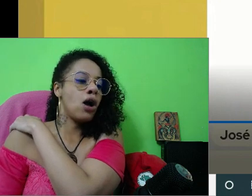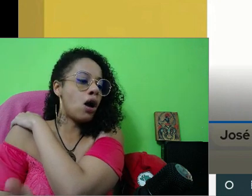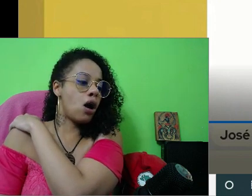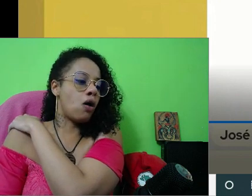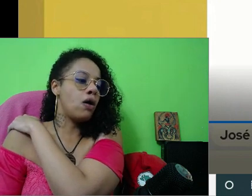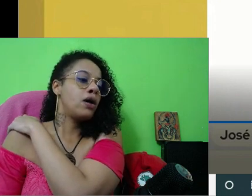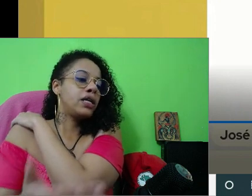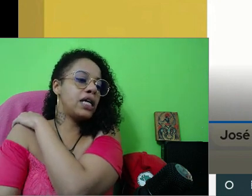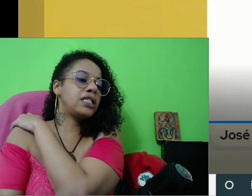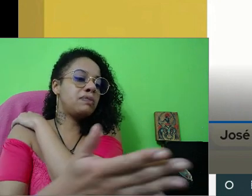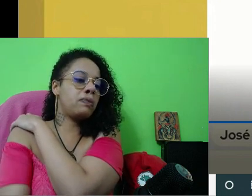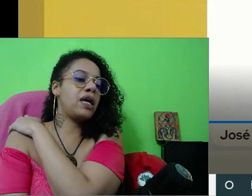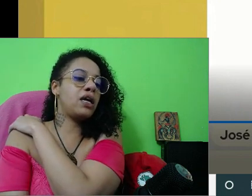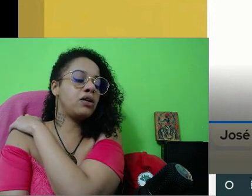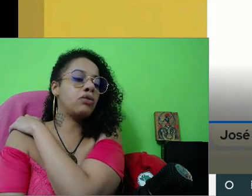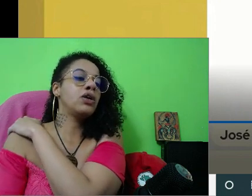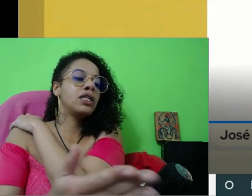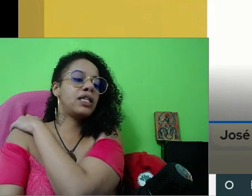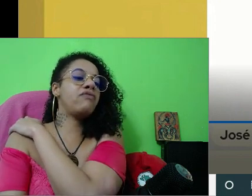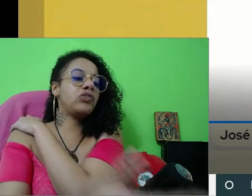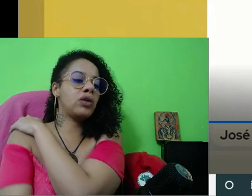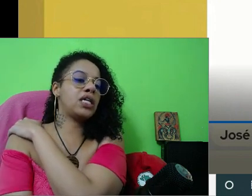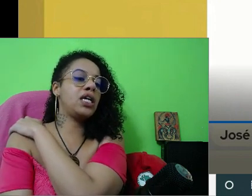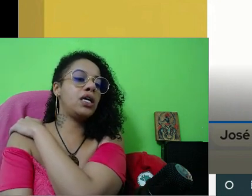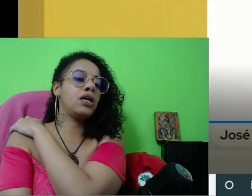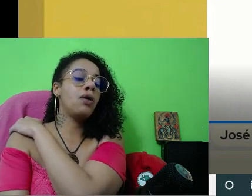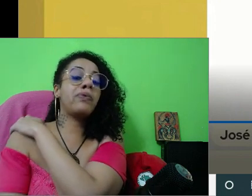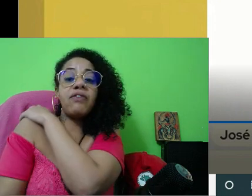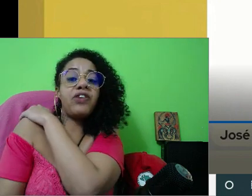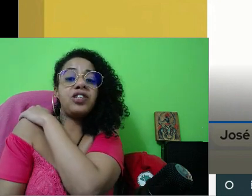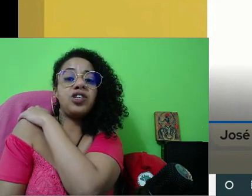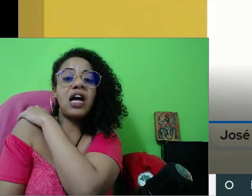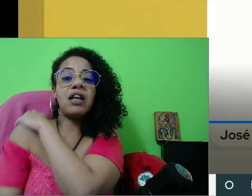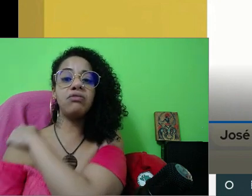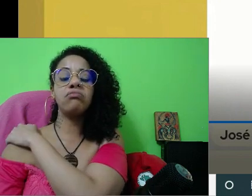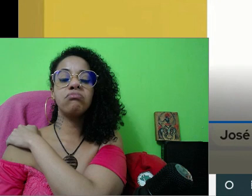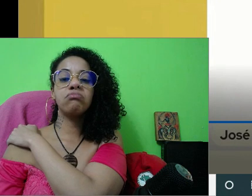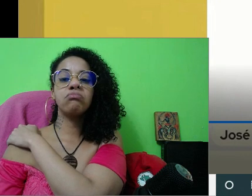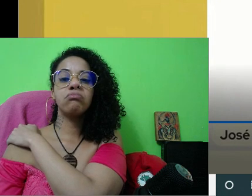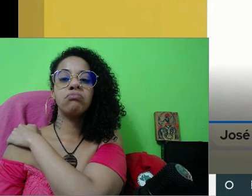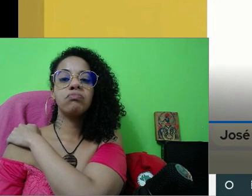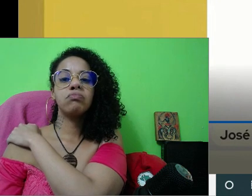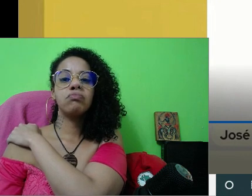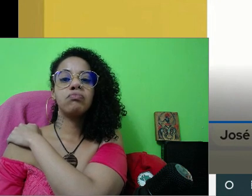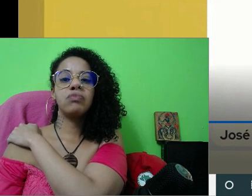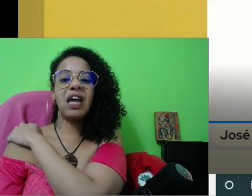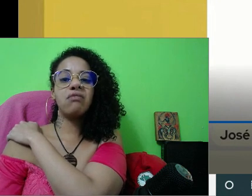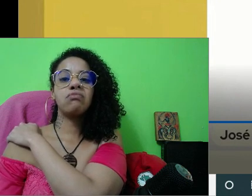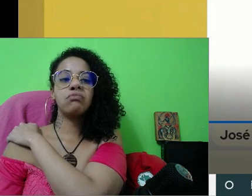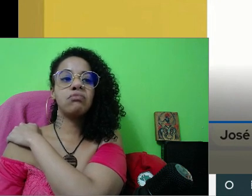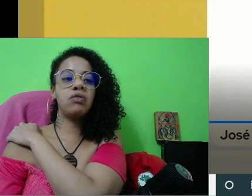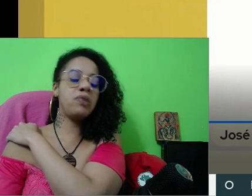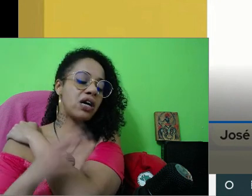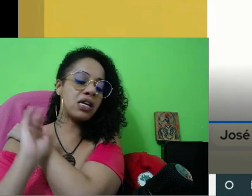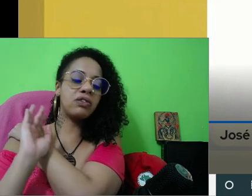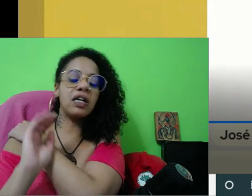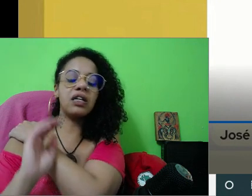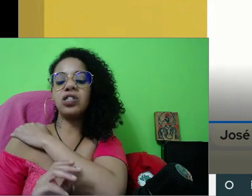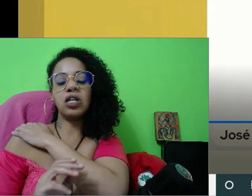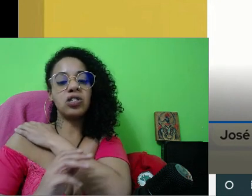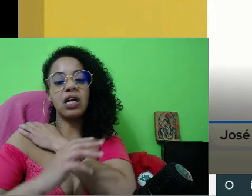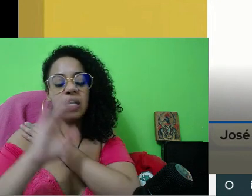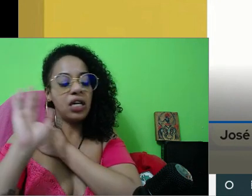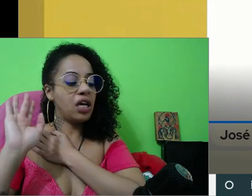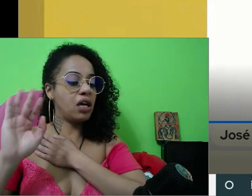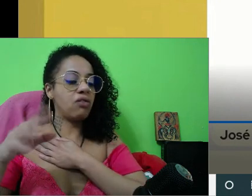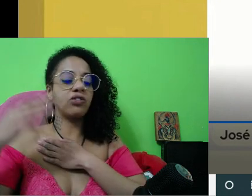de falar ó nesse momento teve isso aqui porque foi retirado né o meu canal